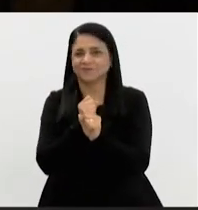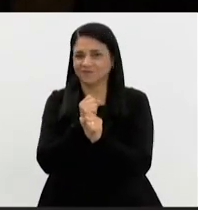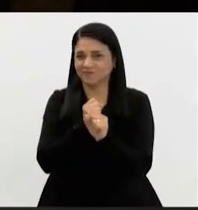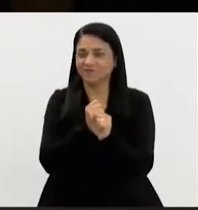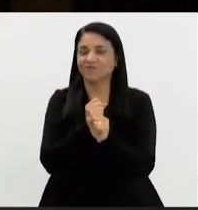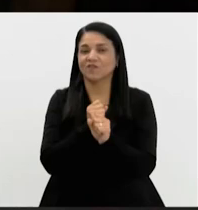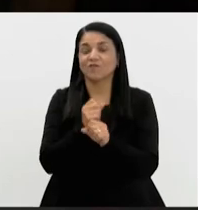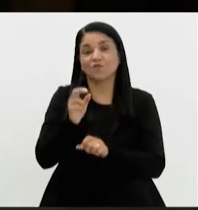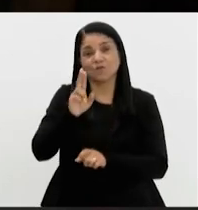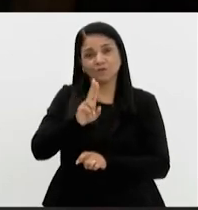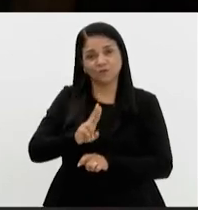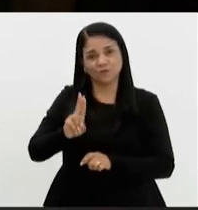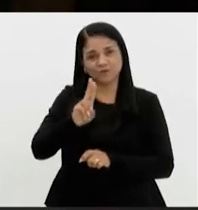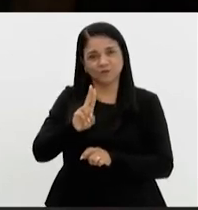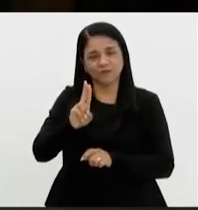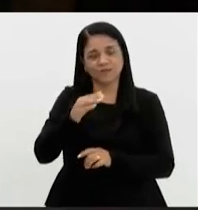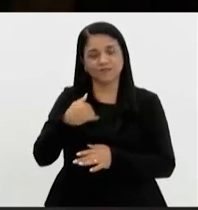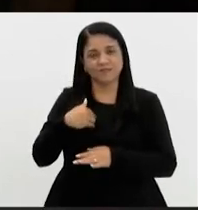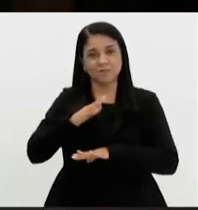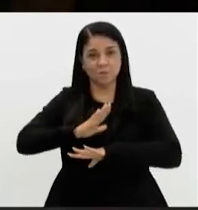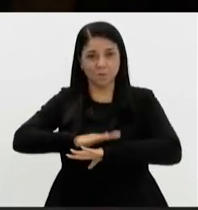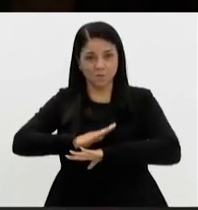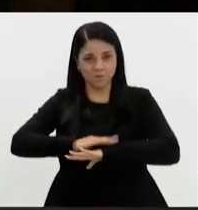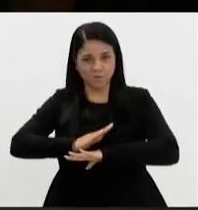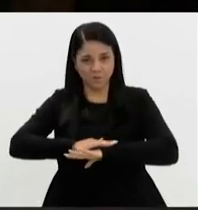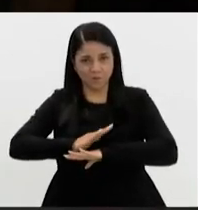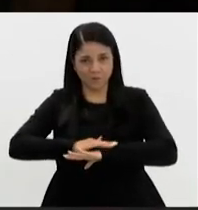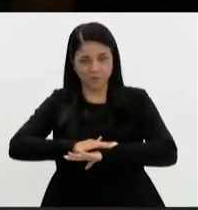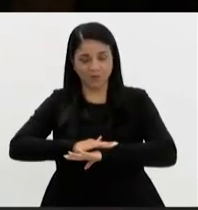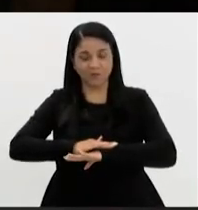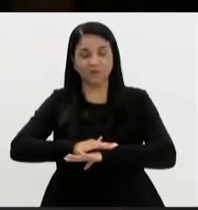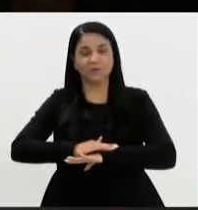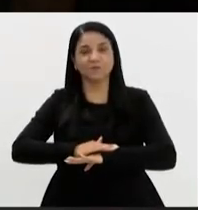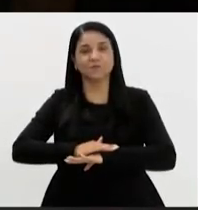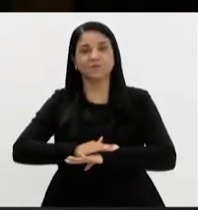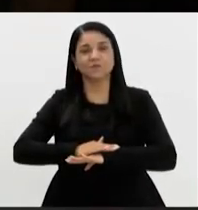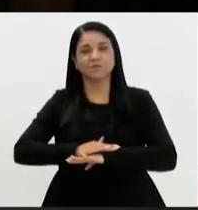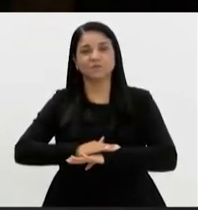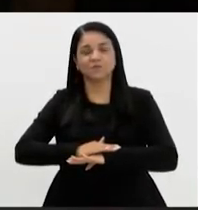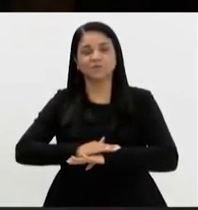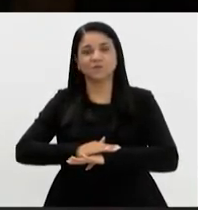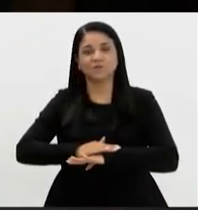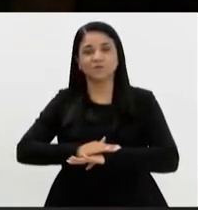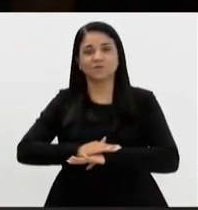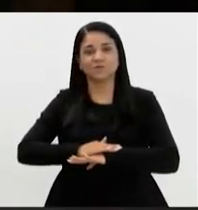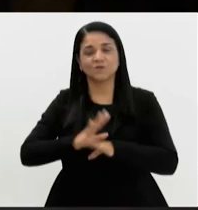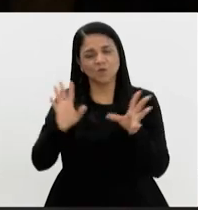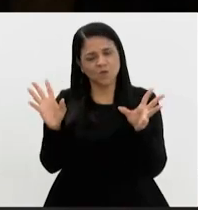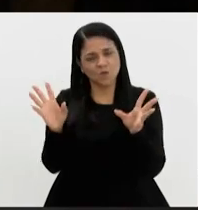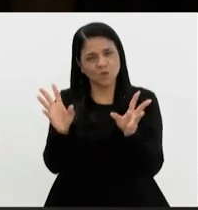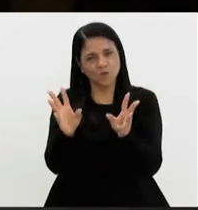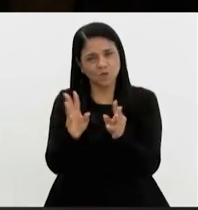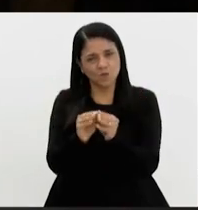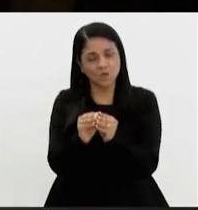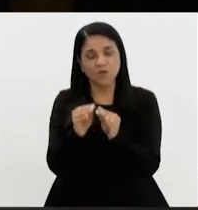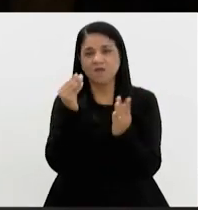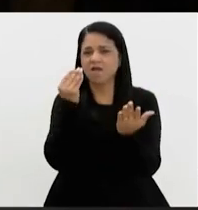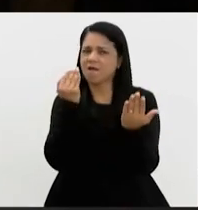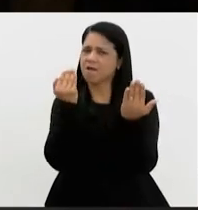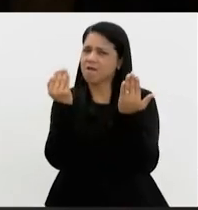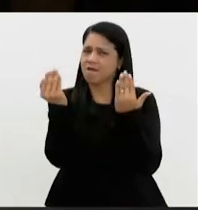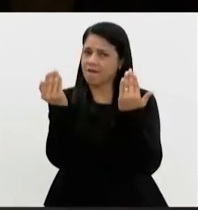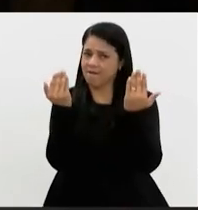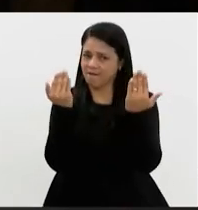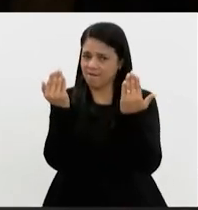esse período que me foi concedido gentilmente para fazer um cotejo uma comparação